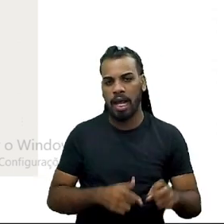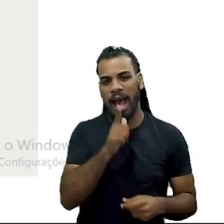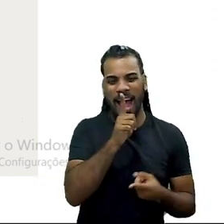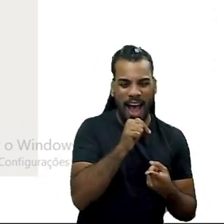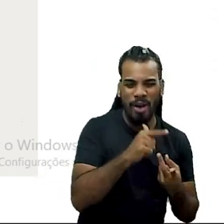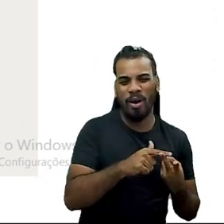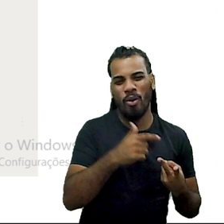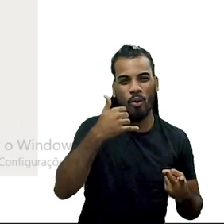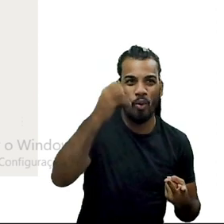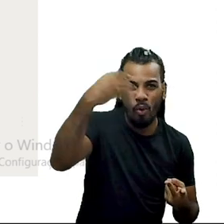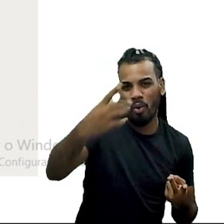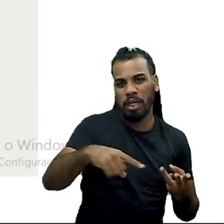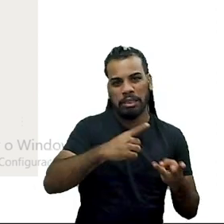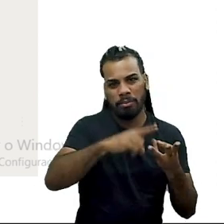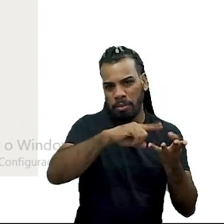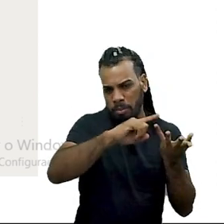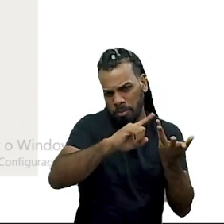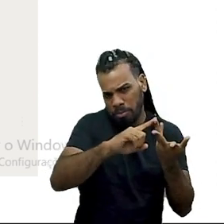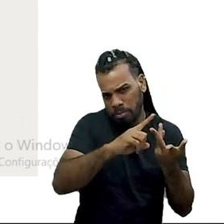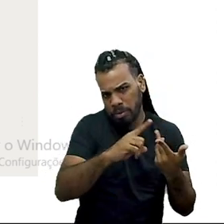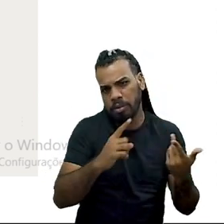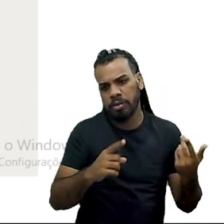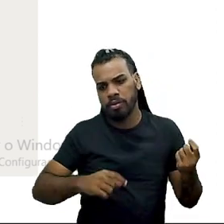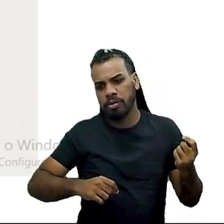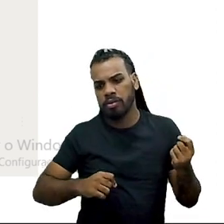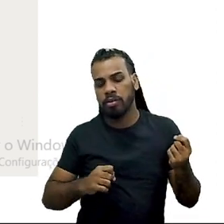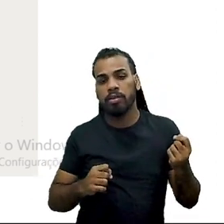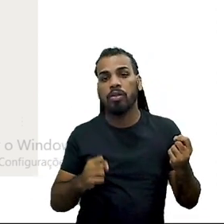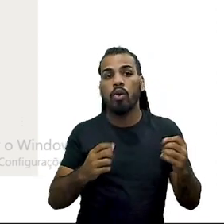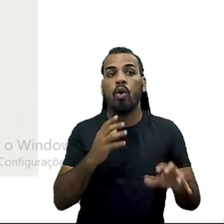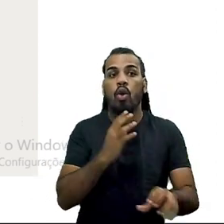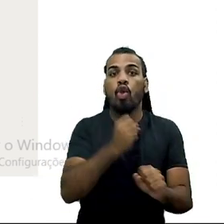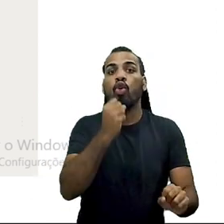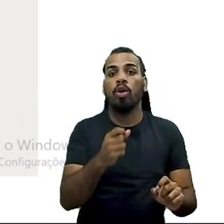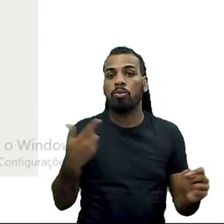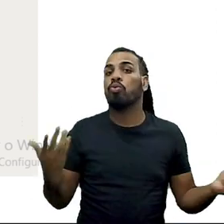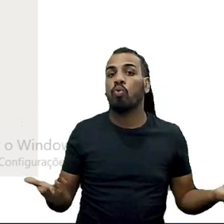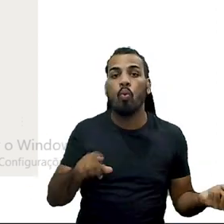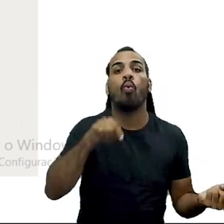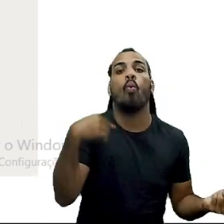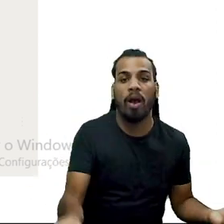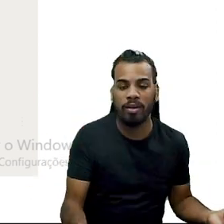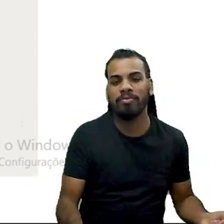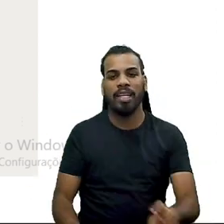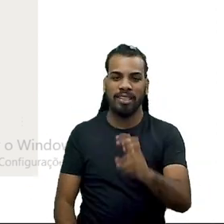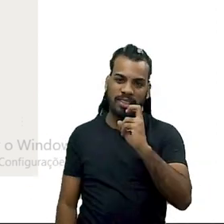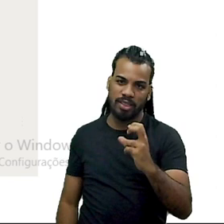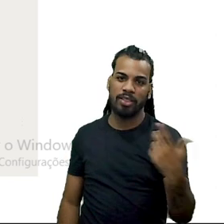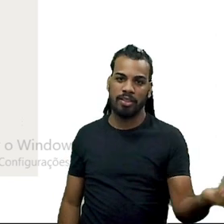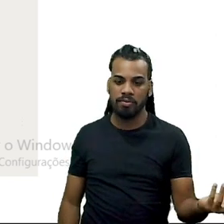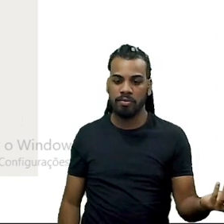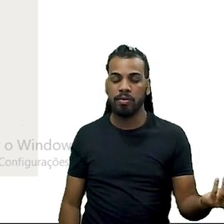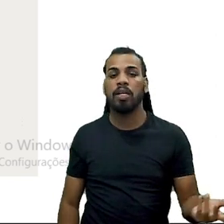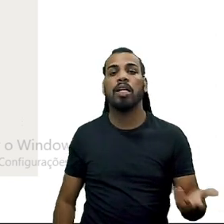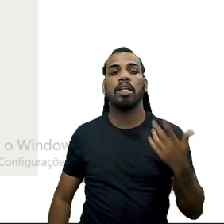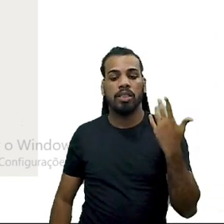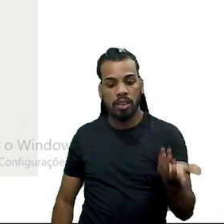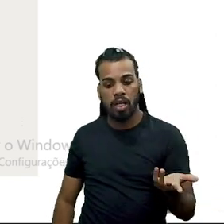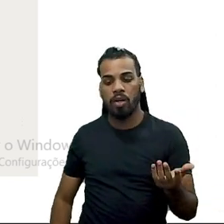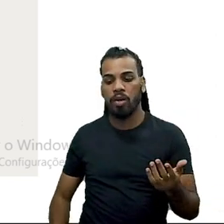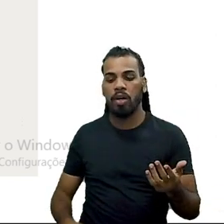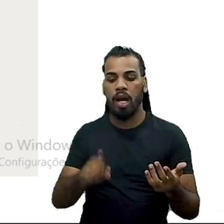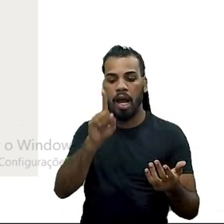telefone, energia, prolabore, os gastos administrativos, qual foi o lucro? 5. Então, aí eu já tenho, é uma